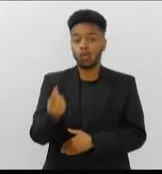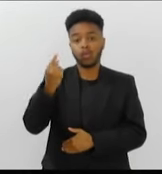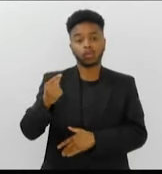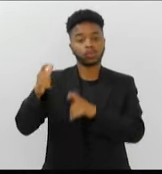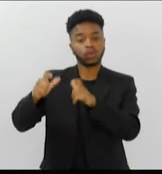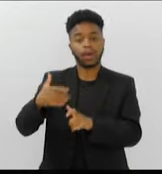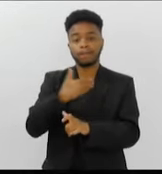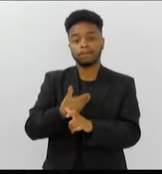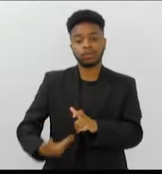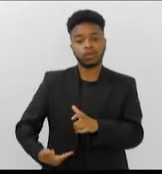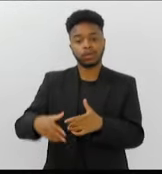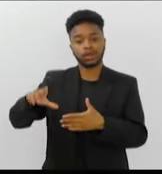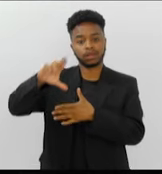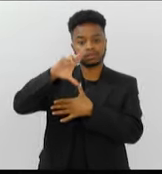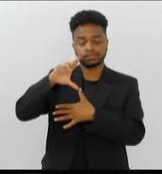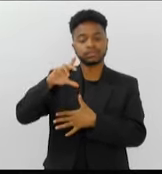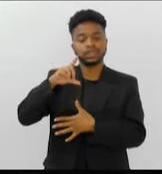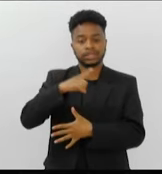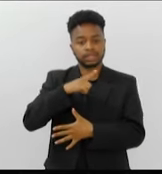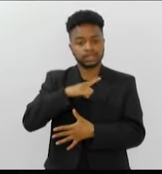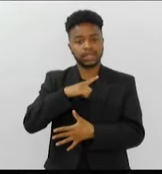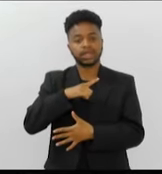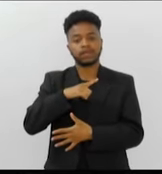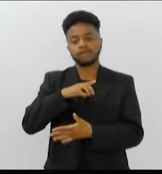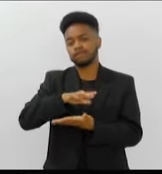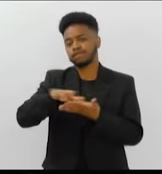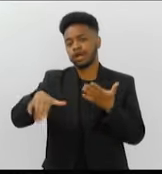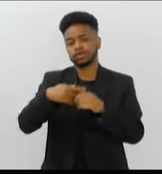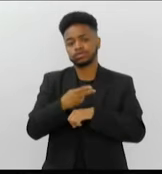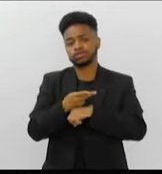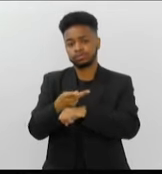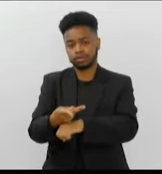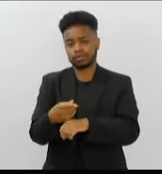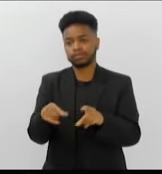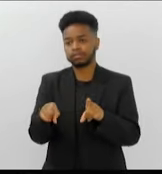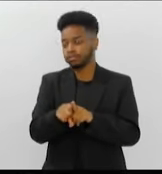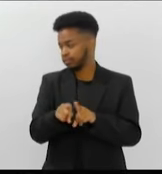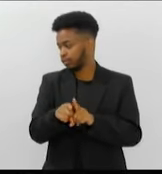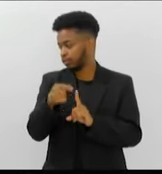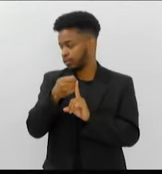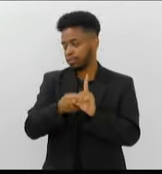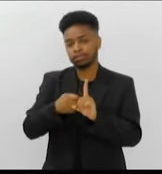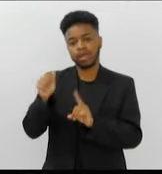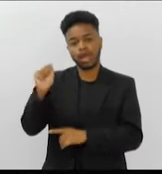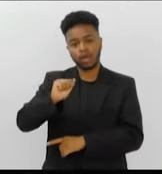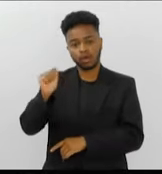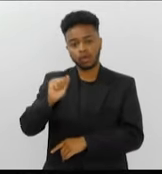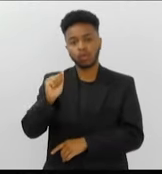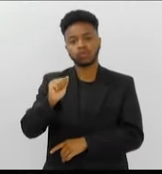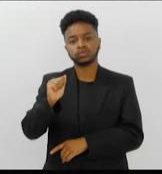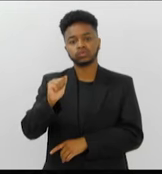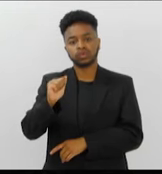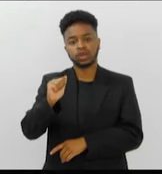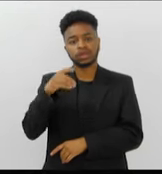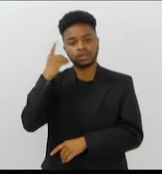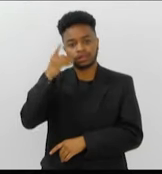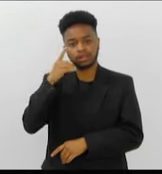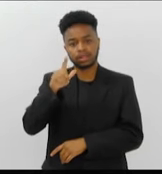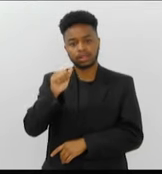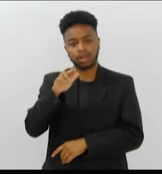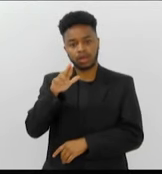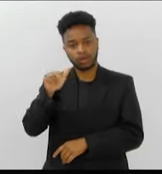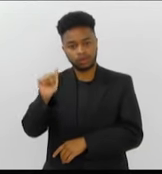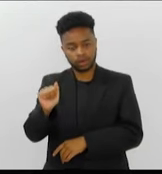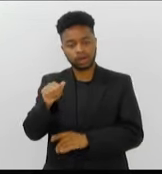Latina, onde recebeu vários prêmios, inclusive no mês de agosto, foi indicado pela deputada Laura Carneiro e